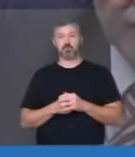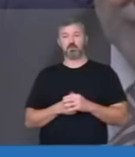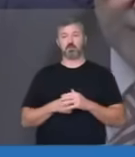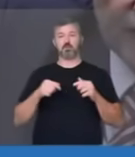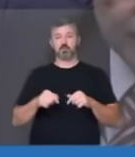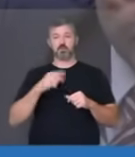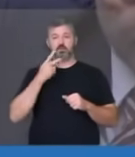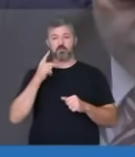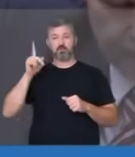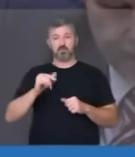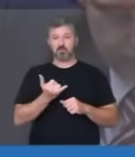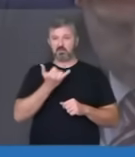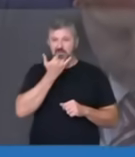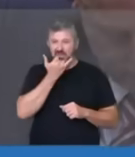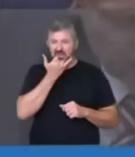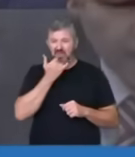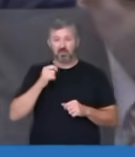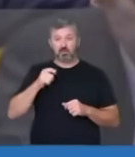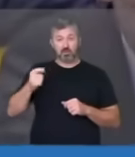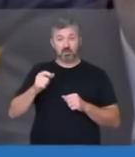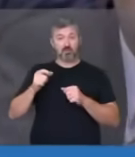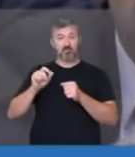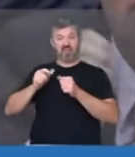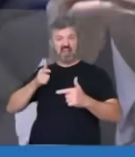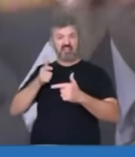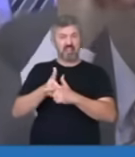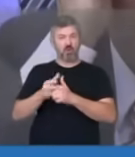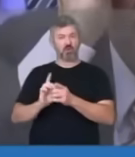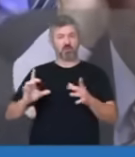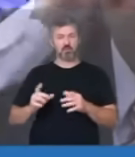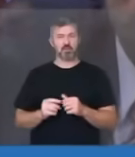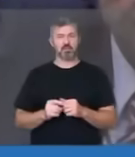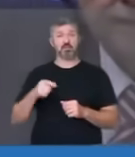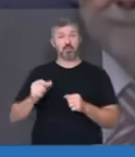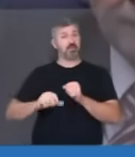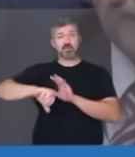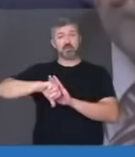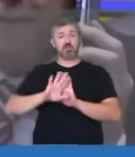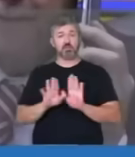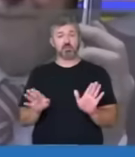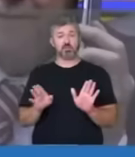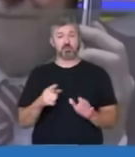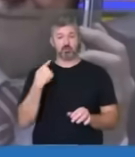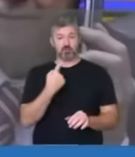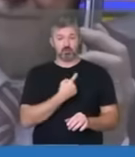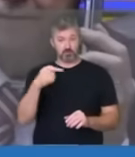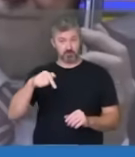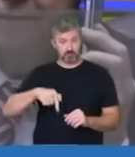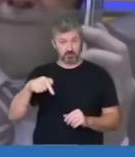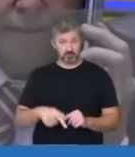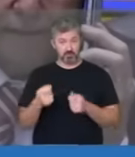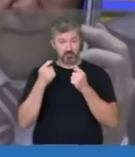falando em anistiar quem atentou contra a democracia e quem cometeu crimes. Nós estamos aqui